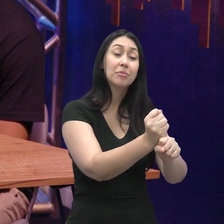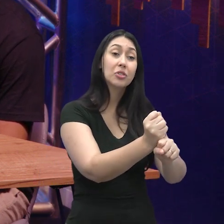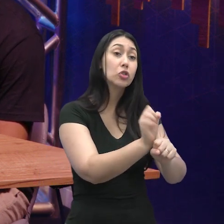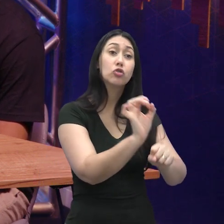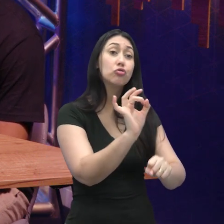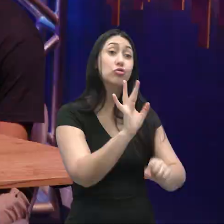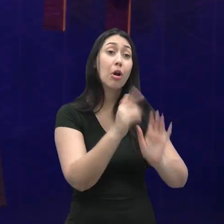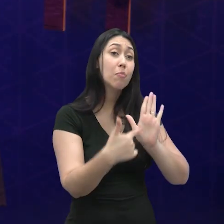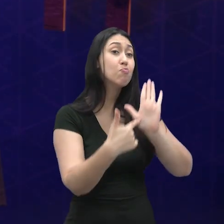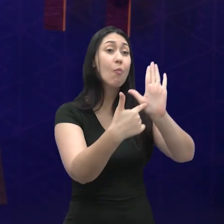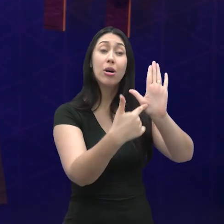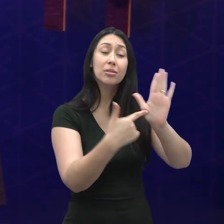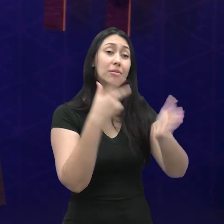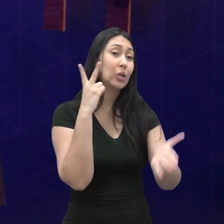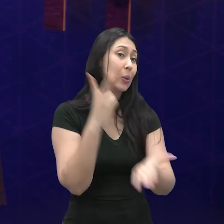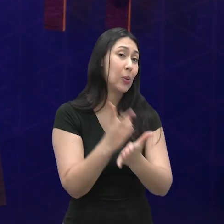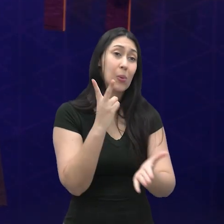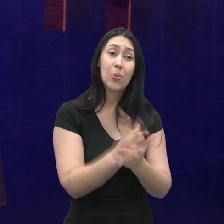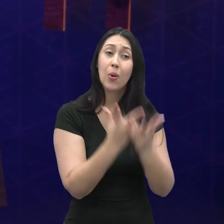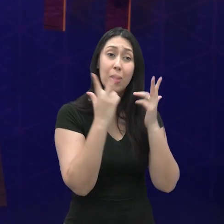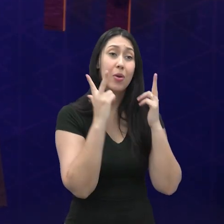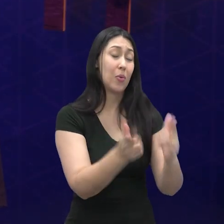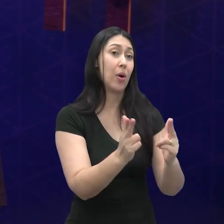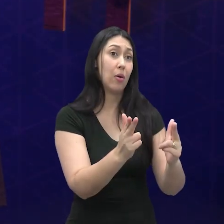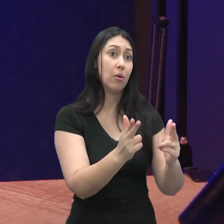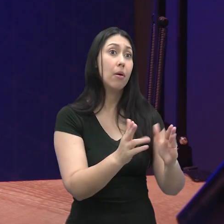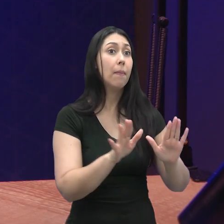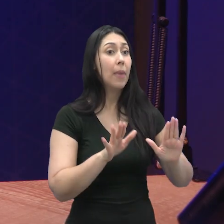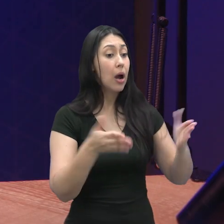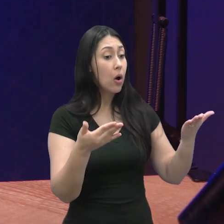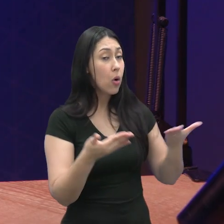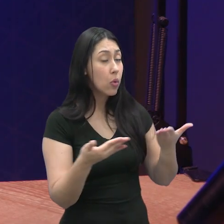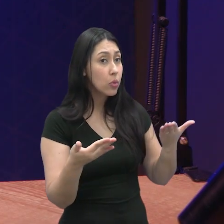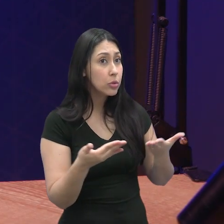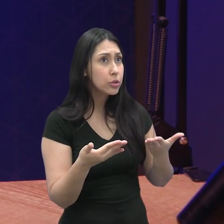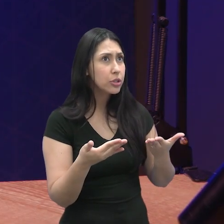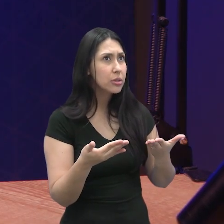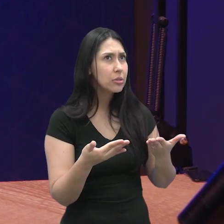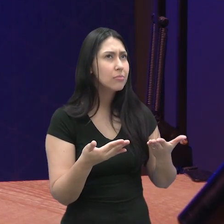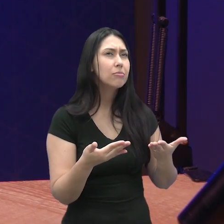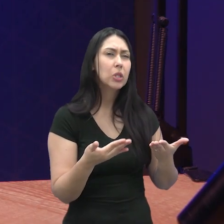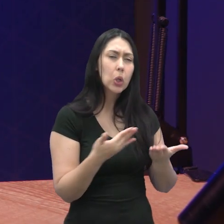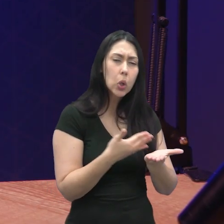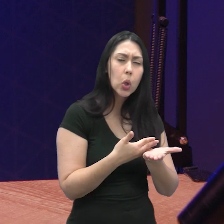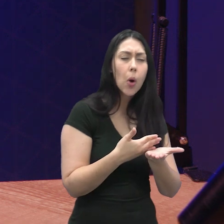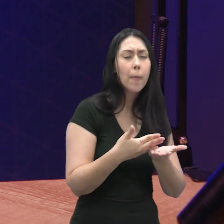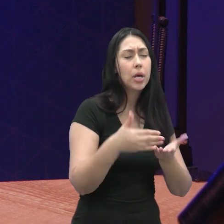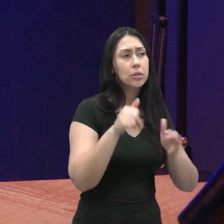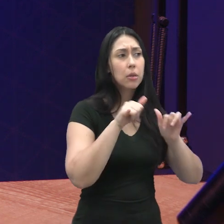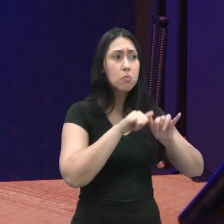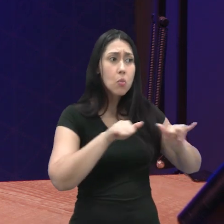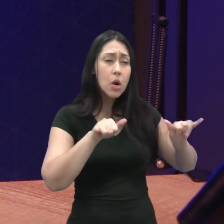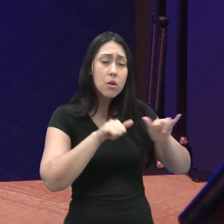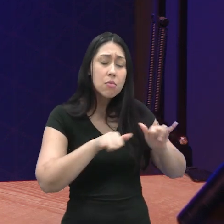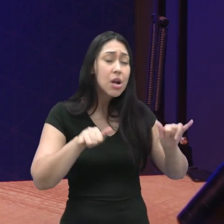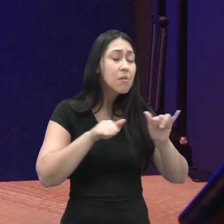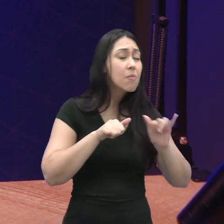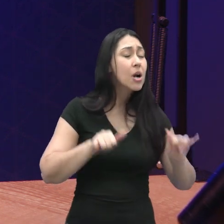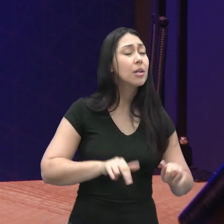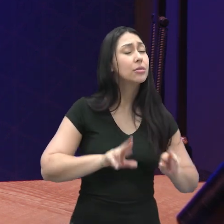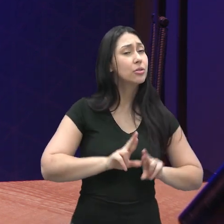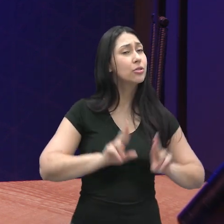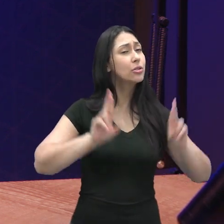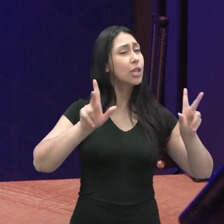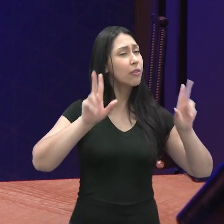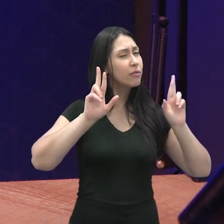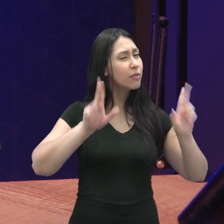se confirmando, né, essa busca pela juventude. Hoje que a gente começa, né, anos recentes que a gente começa a ver